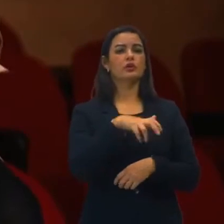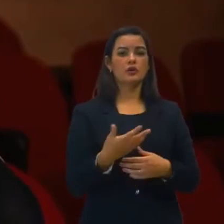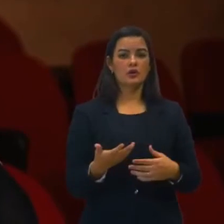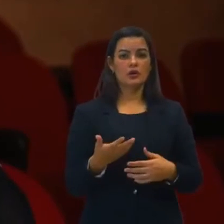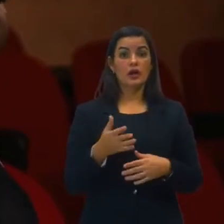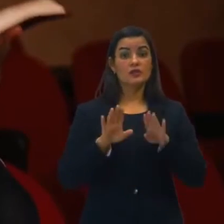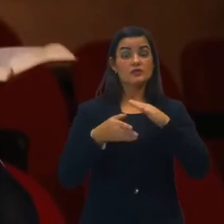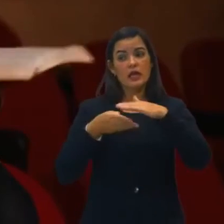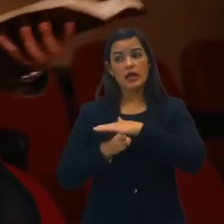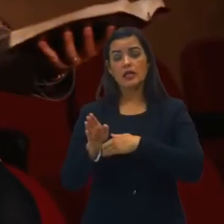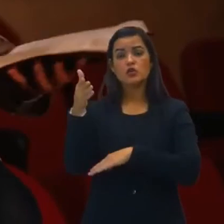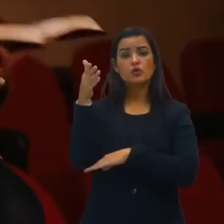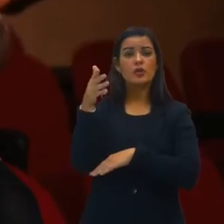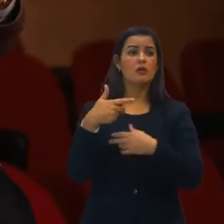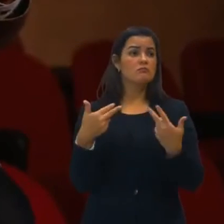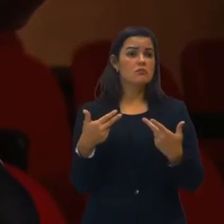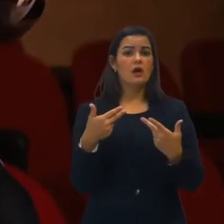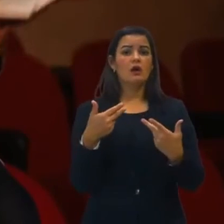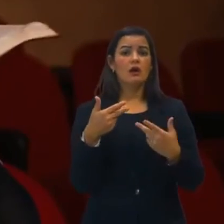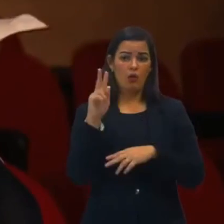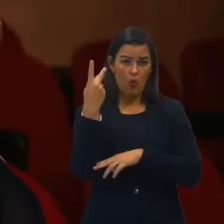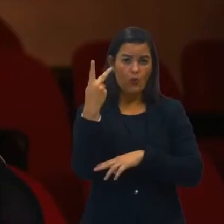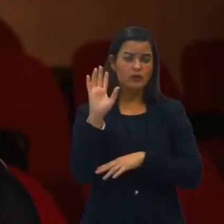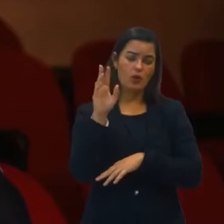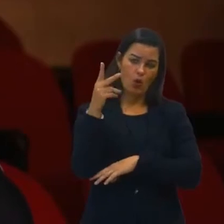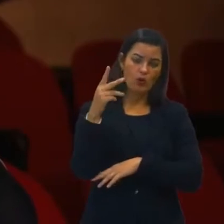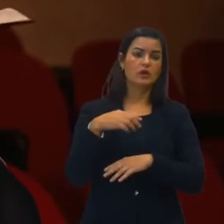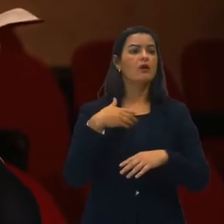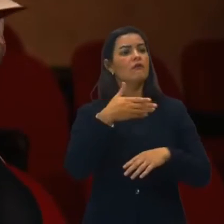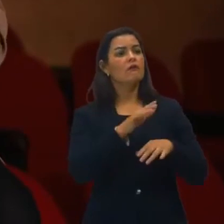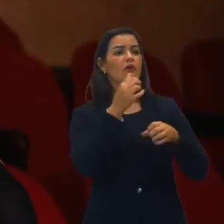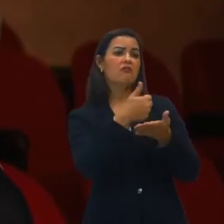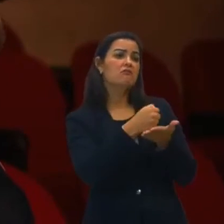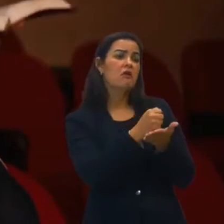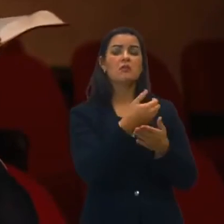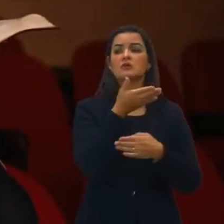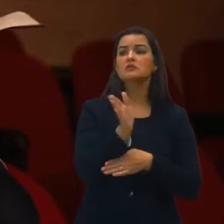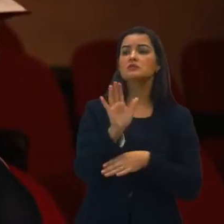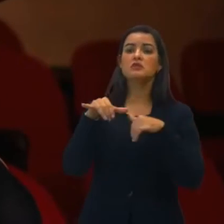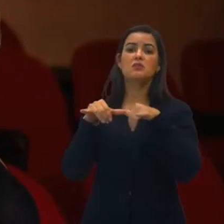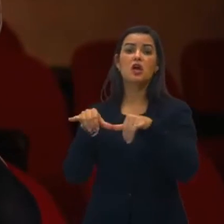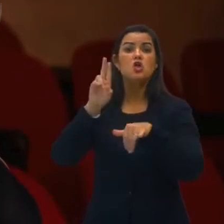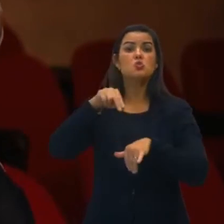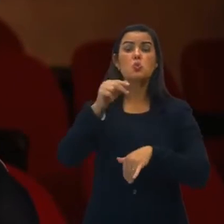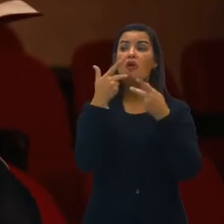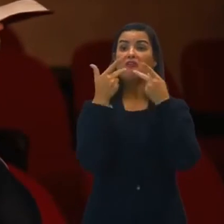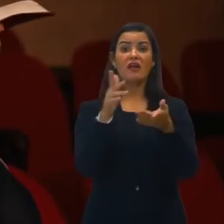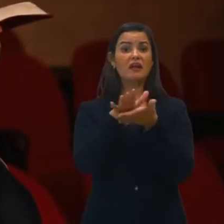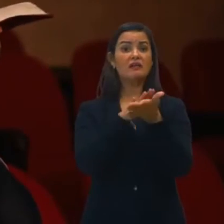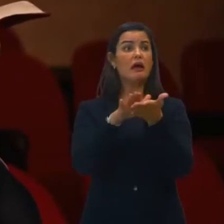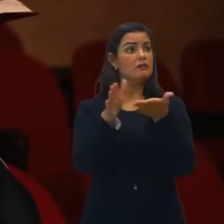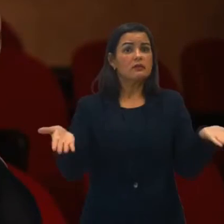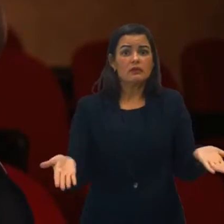num hotel, quantas vezes nós chegamos numa farmácia, num supermercado ou numa loja, e nós nunca nos apresentamos como embaixadores